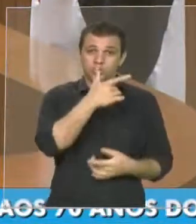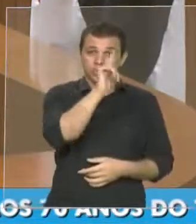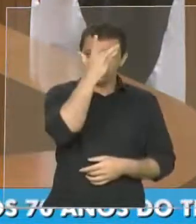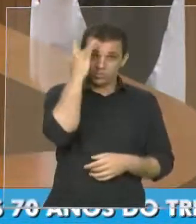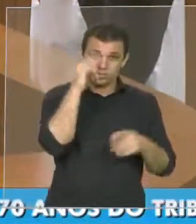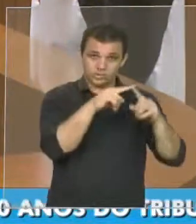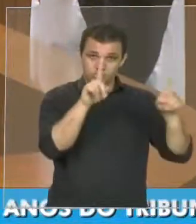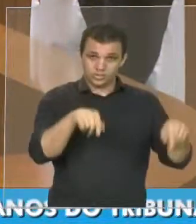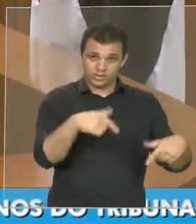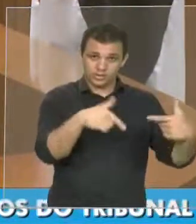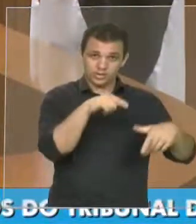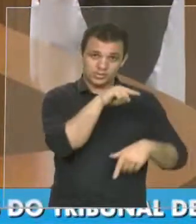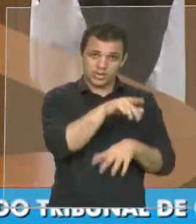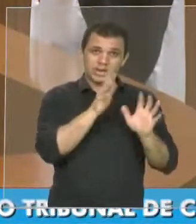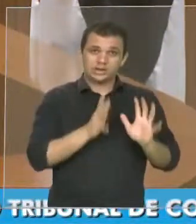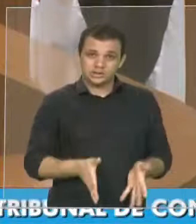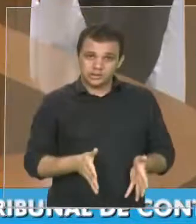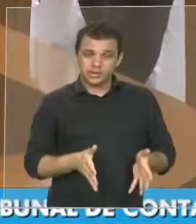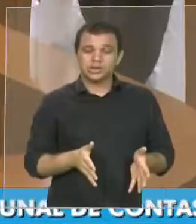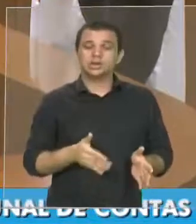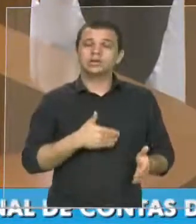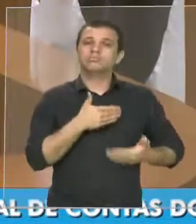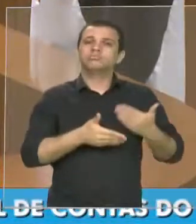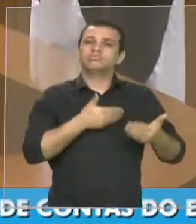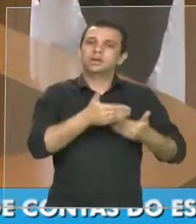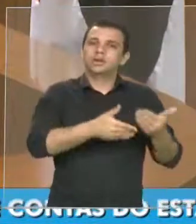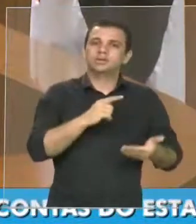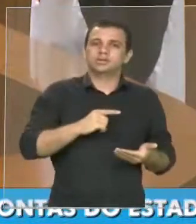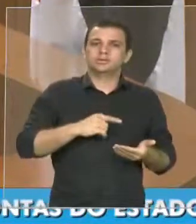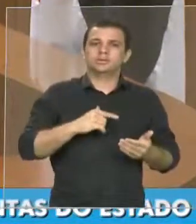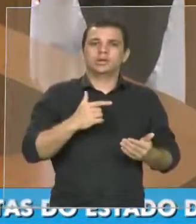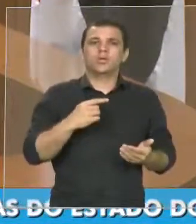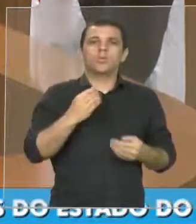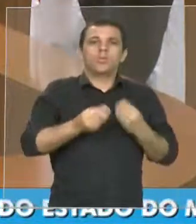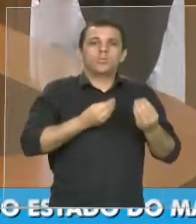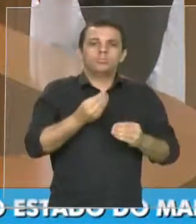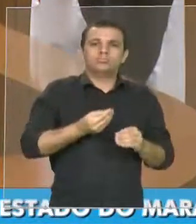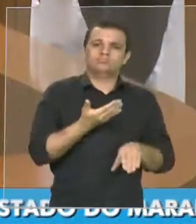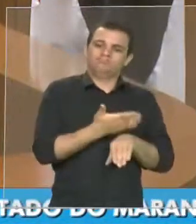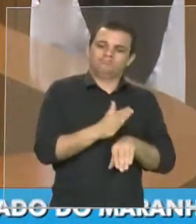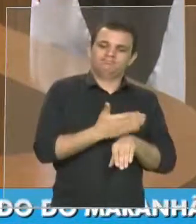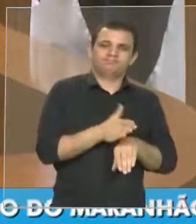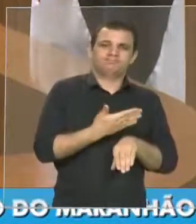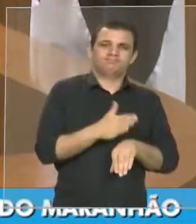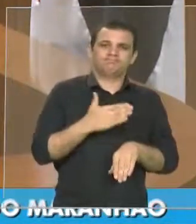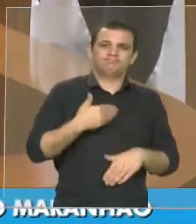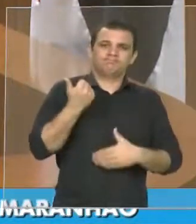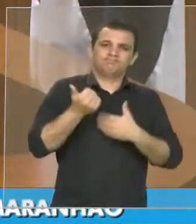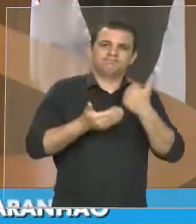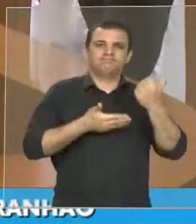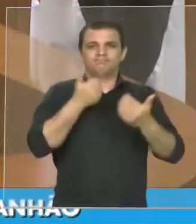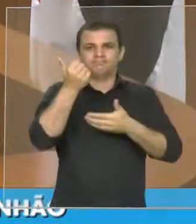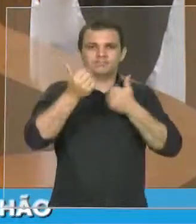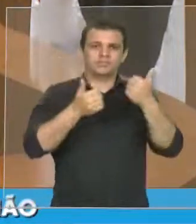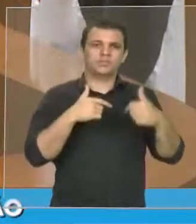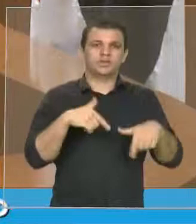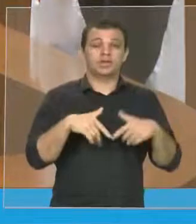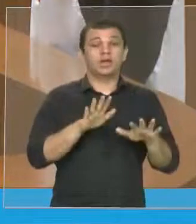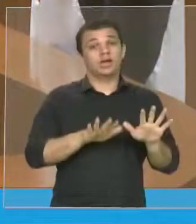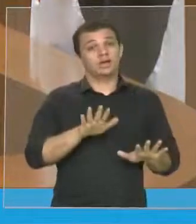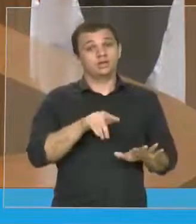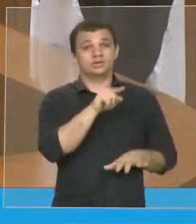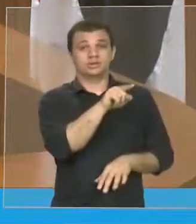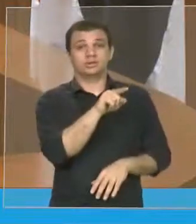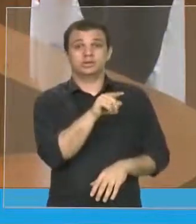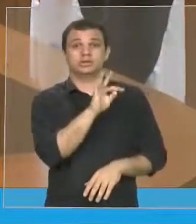processo permanente de aperfeiçoamento e, muitas vezes, isso estimulado pelo próprio Tribunal de